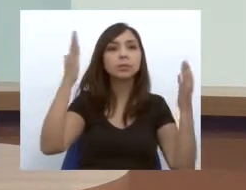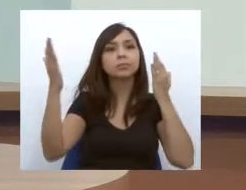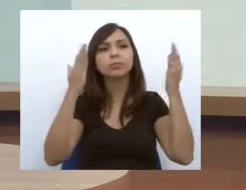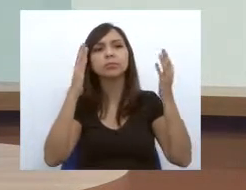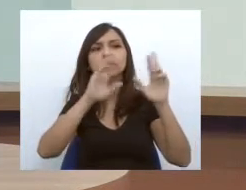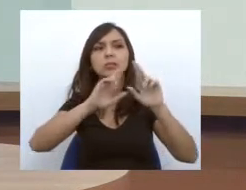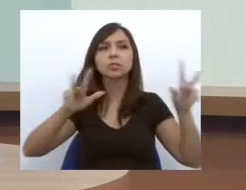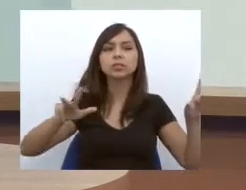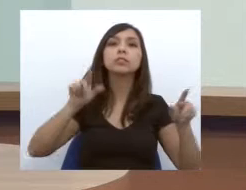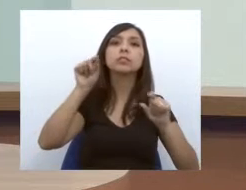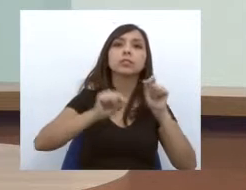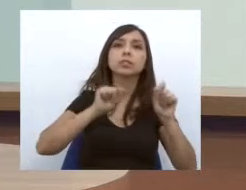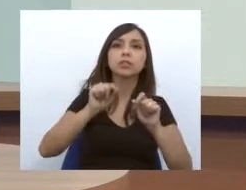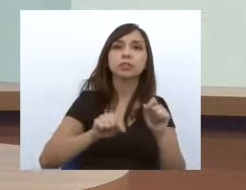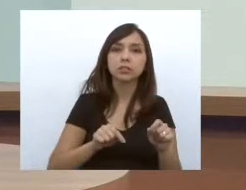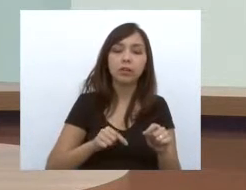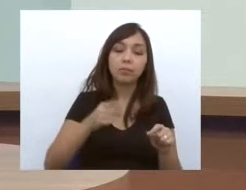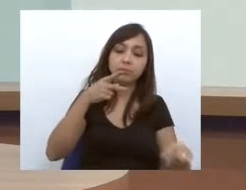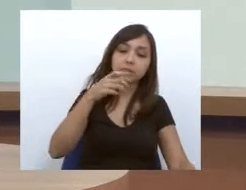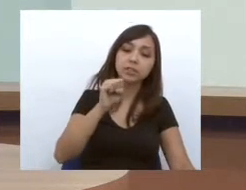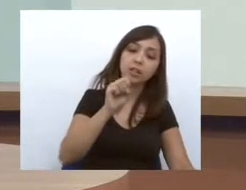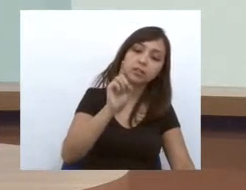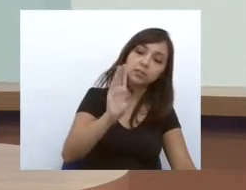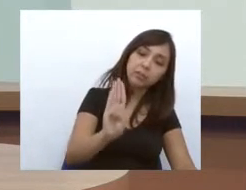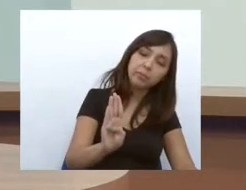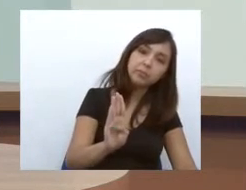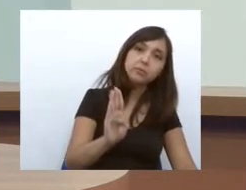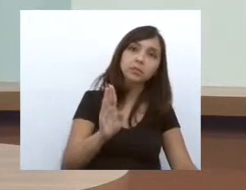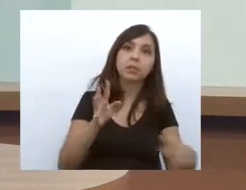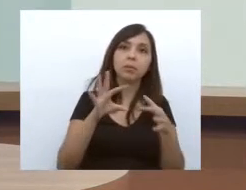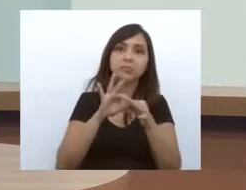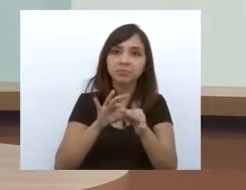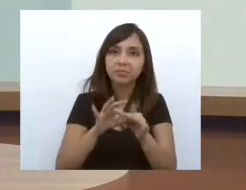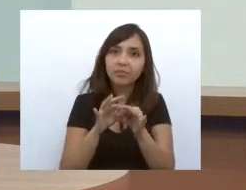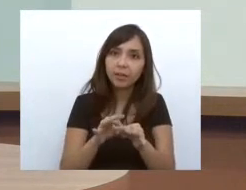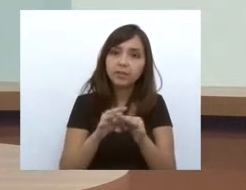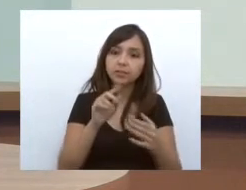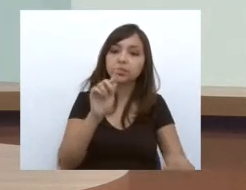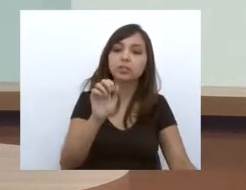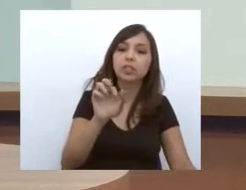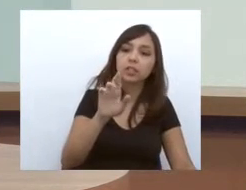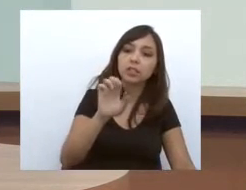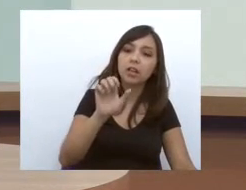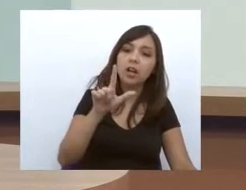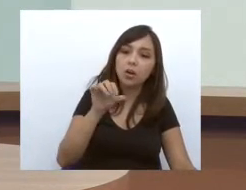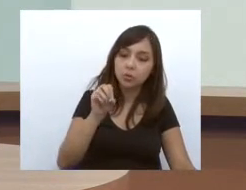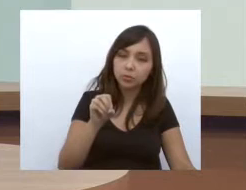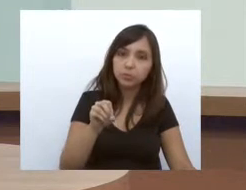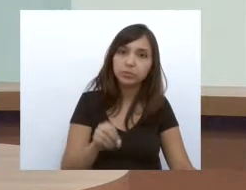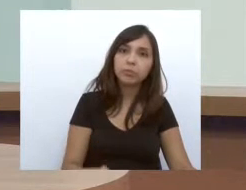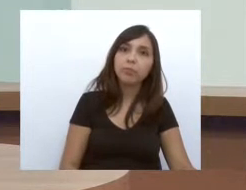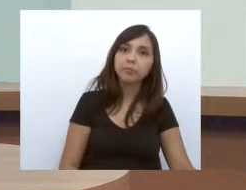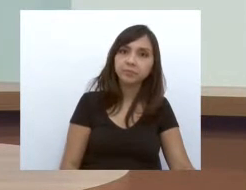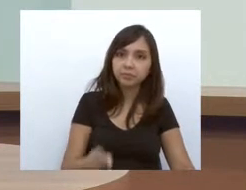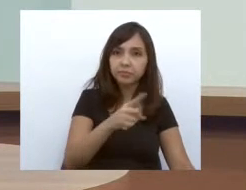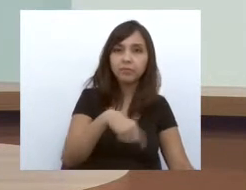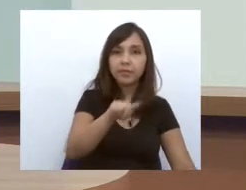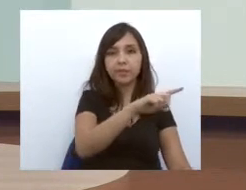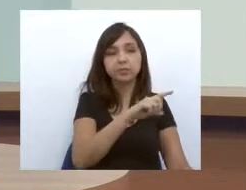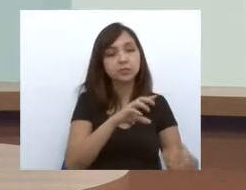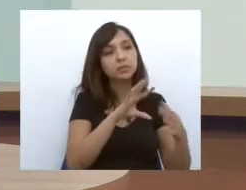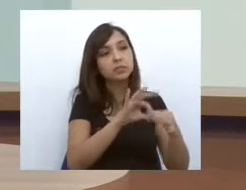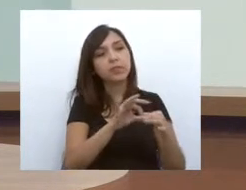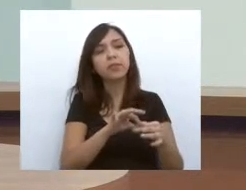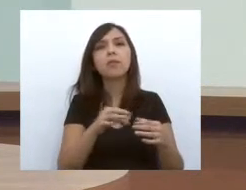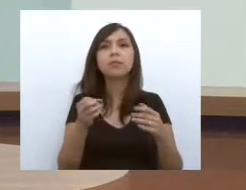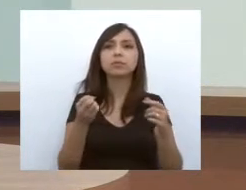coisa de outra. Então, vereadores do PSDB, que são parceiros do governador Geraldo Alckmin, vocês têm condições, sim, de mandar o governador